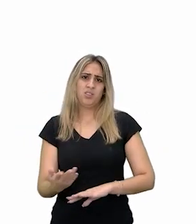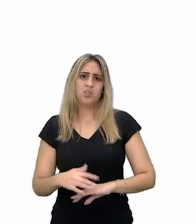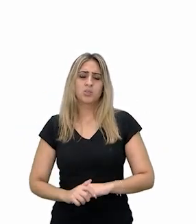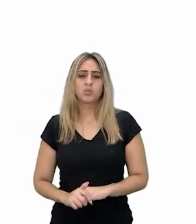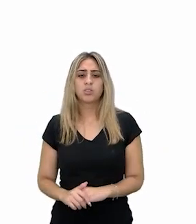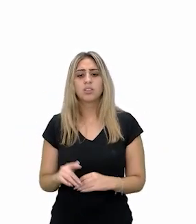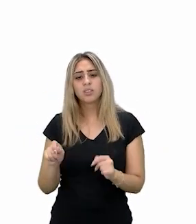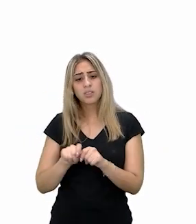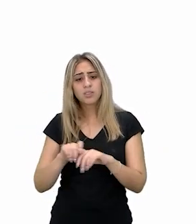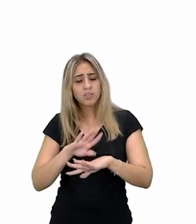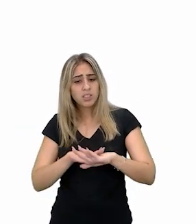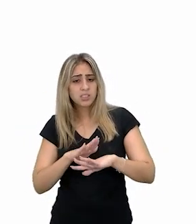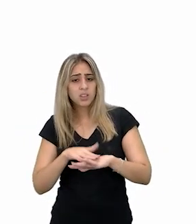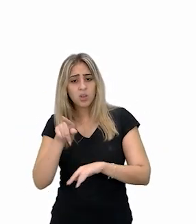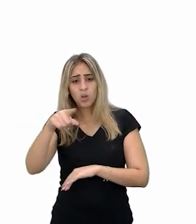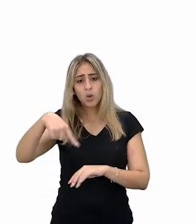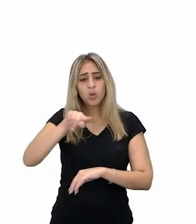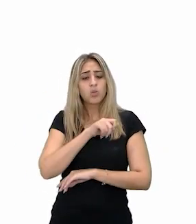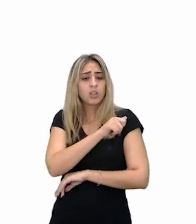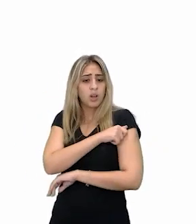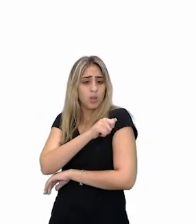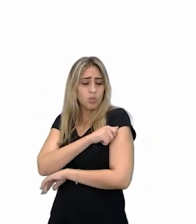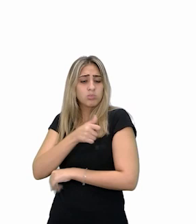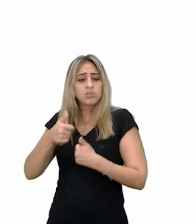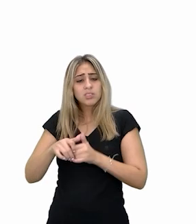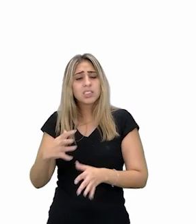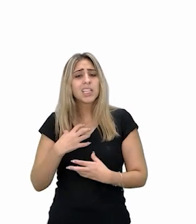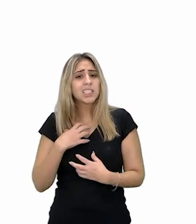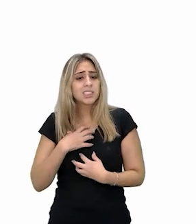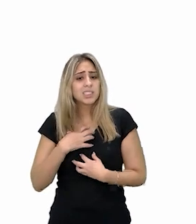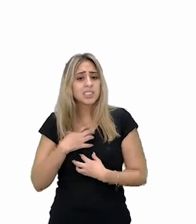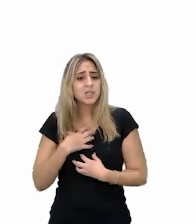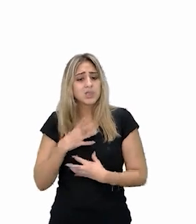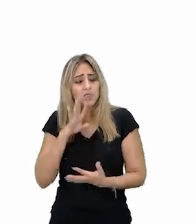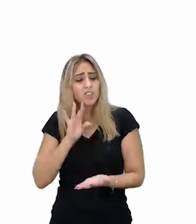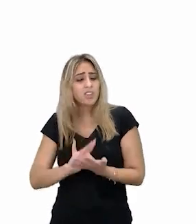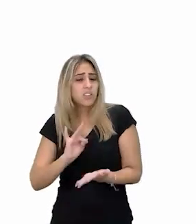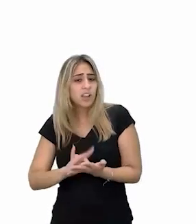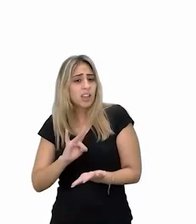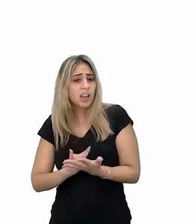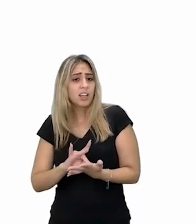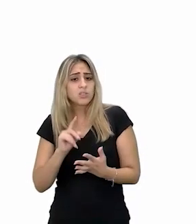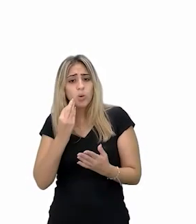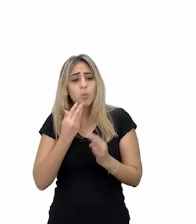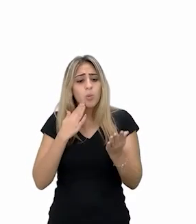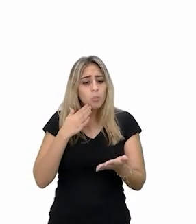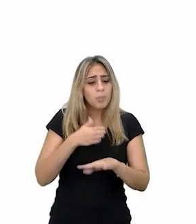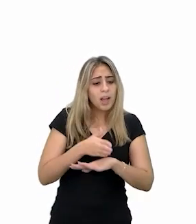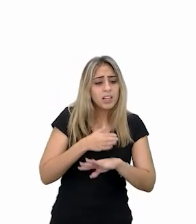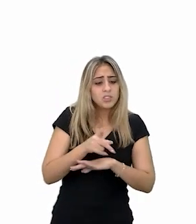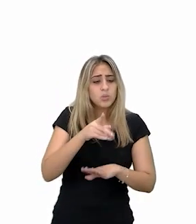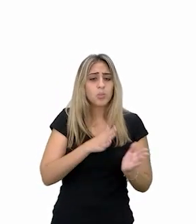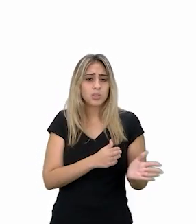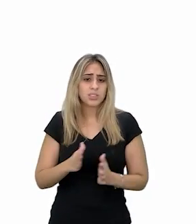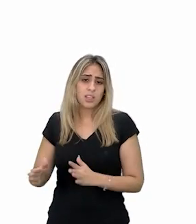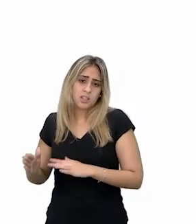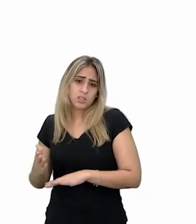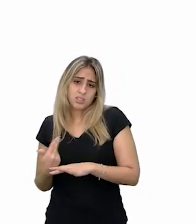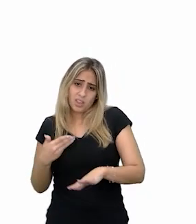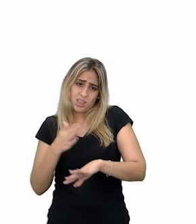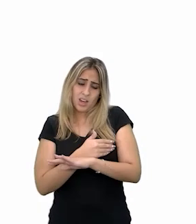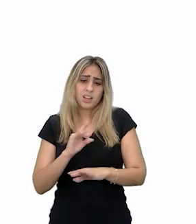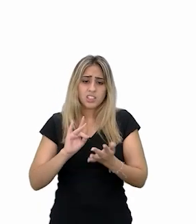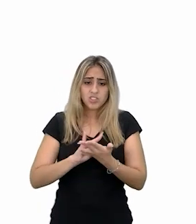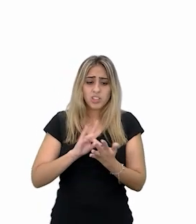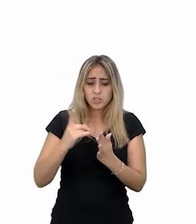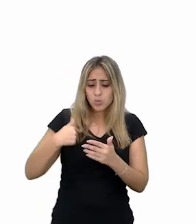E fazer com que os estudantes sintam-se de verdade ali fazendo parte desse processo, né? Que se trata de verdade de